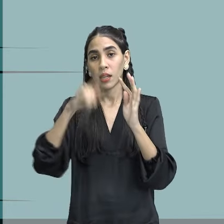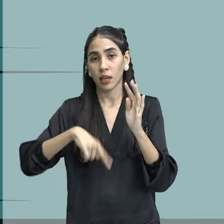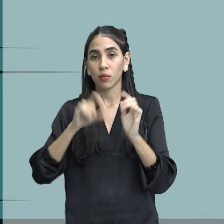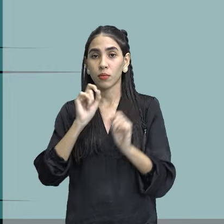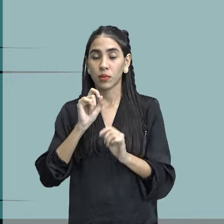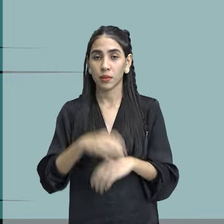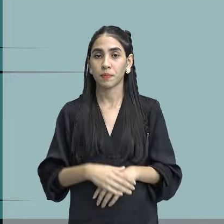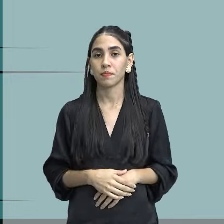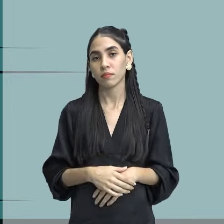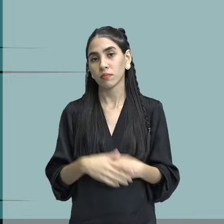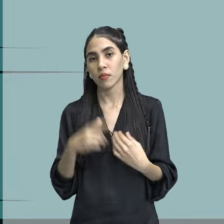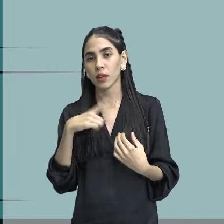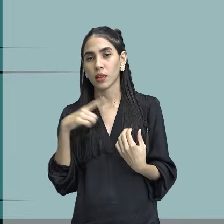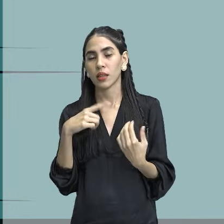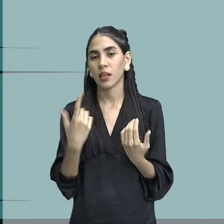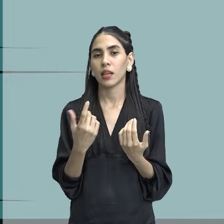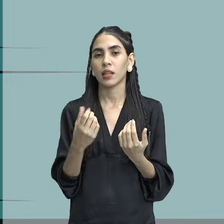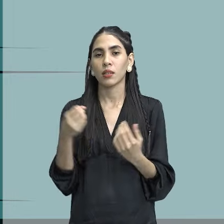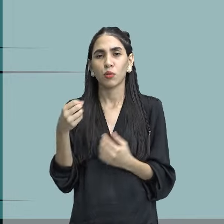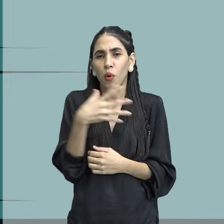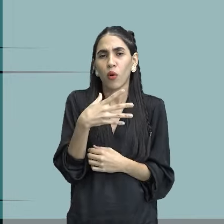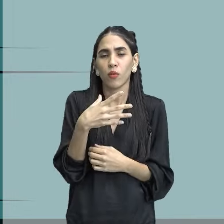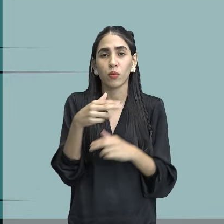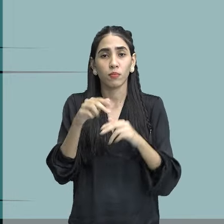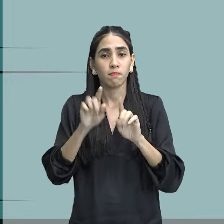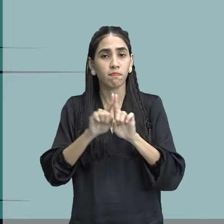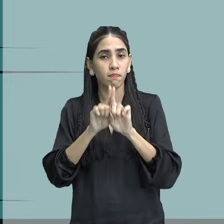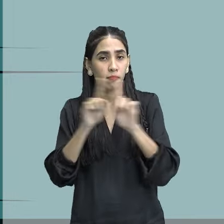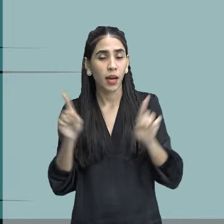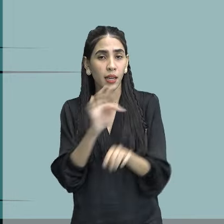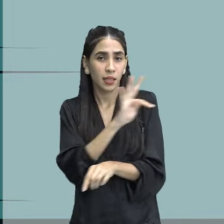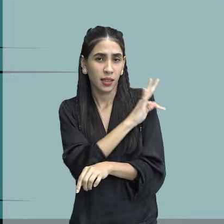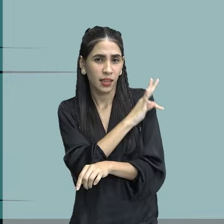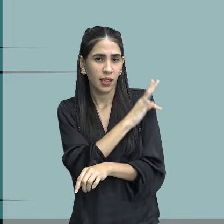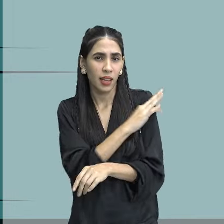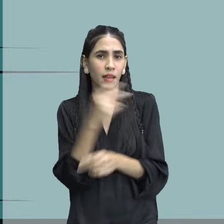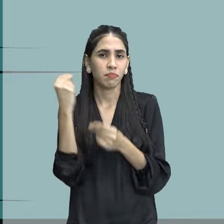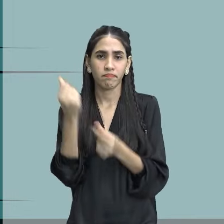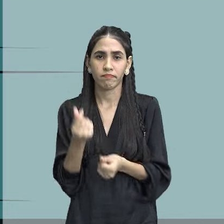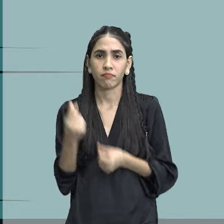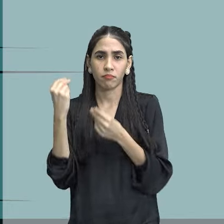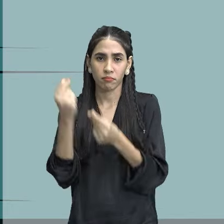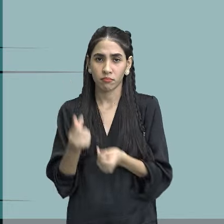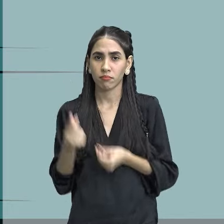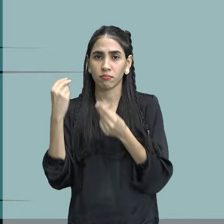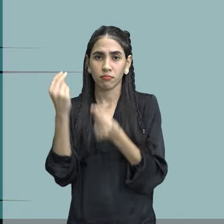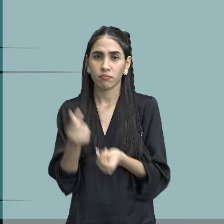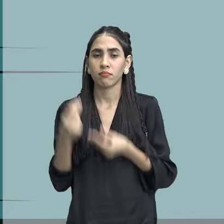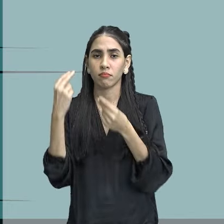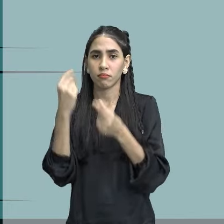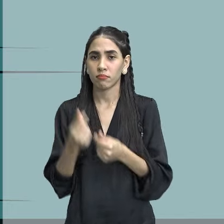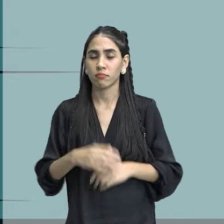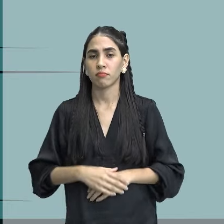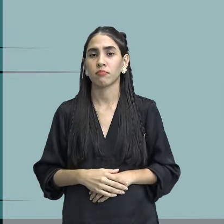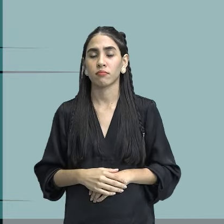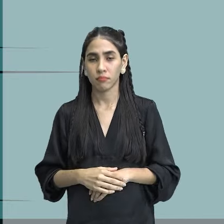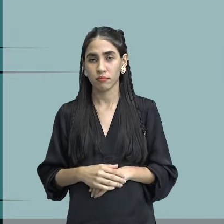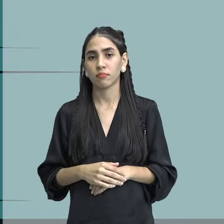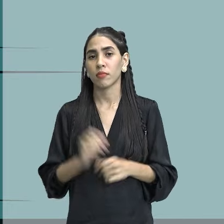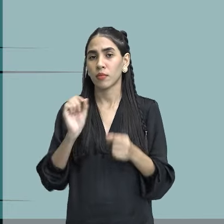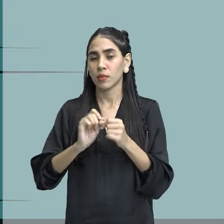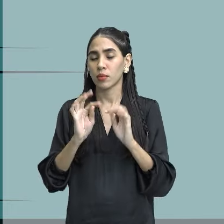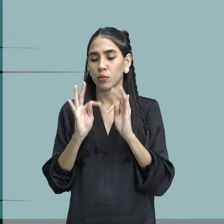termo relativamente recente, porém, as técnicas já existiam desde, né, do ser humano, ele